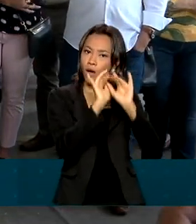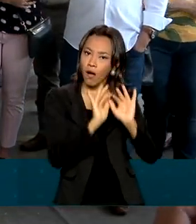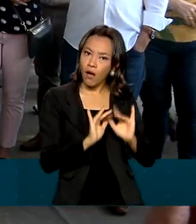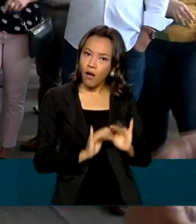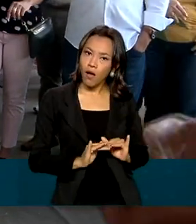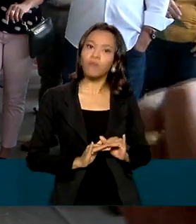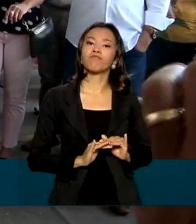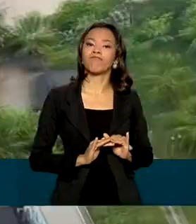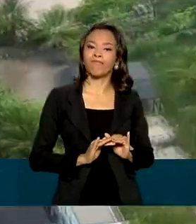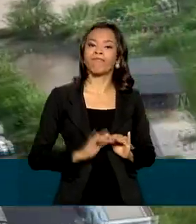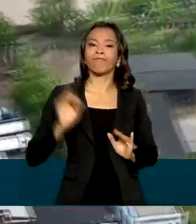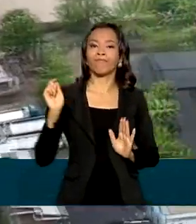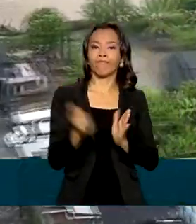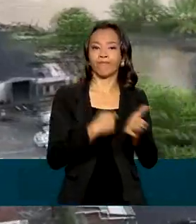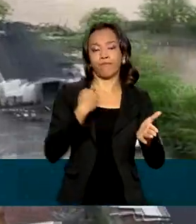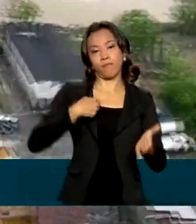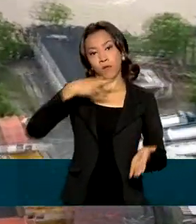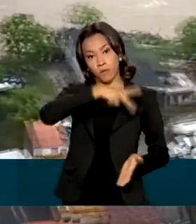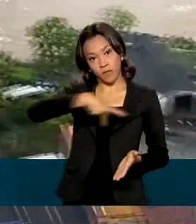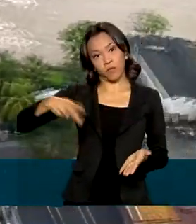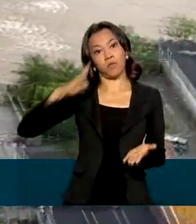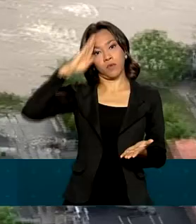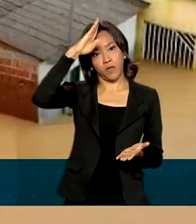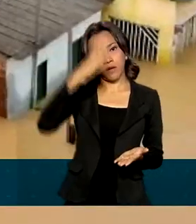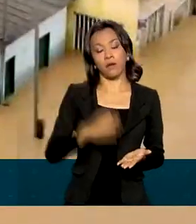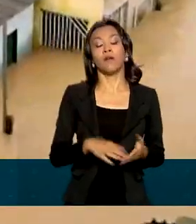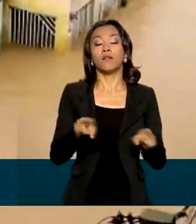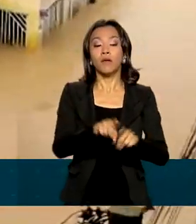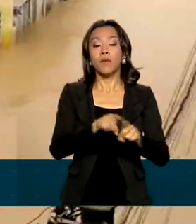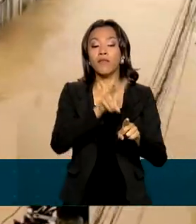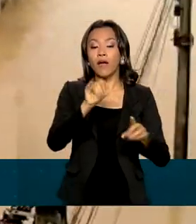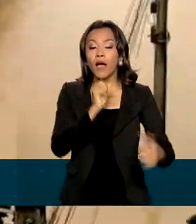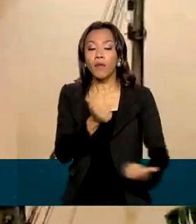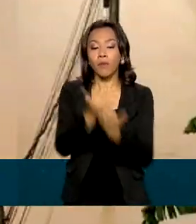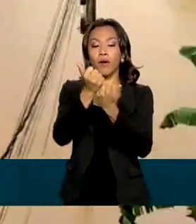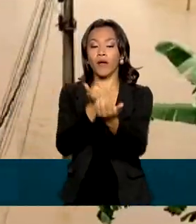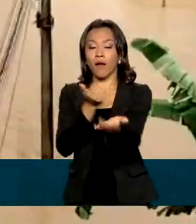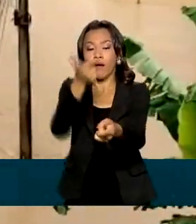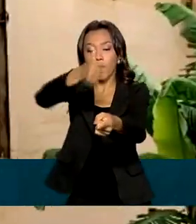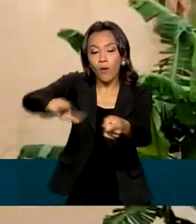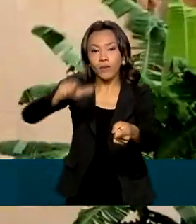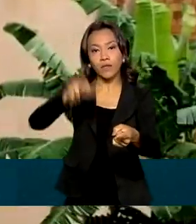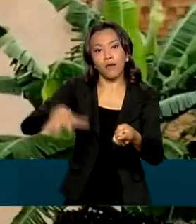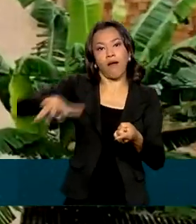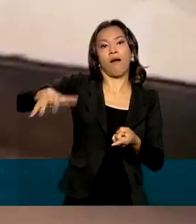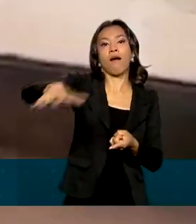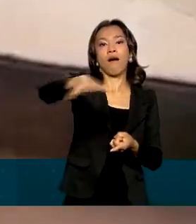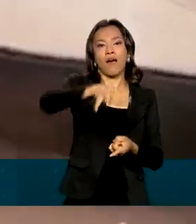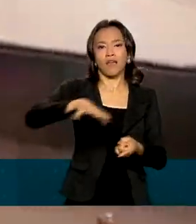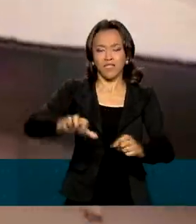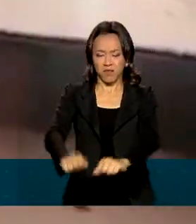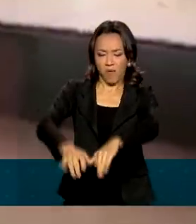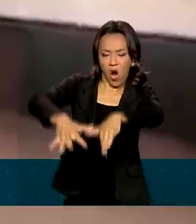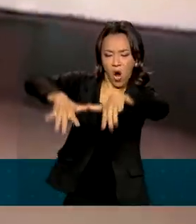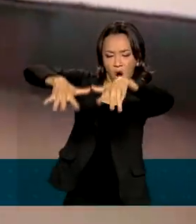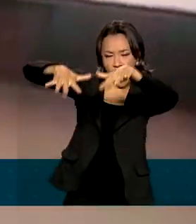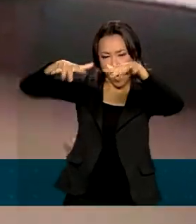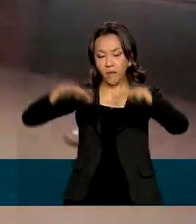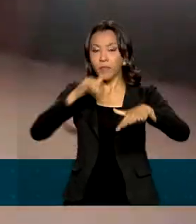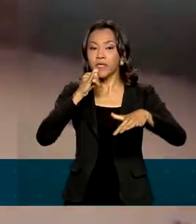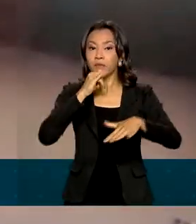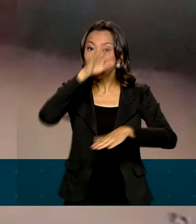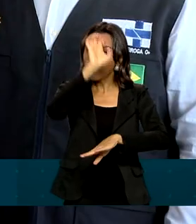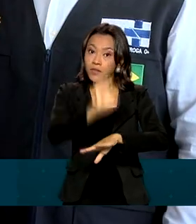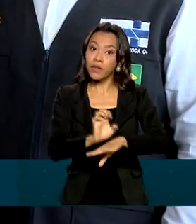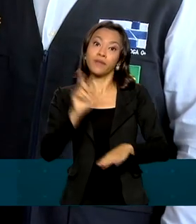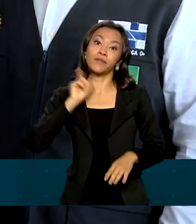Jair Bolsonaro. A medida vai contemplar também outras regiões afetadas por enchentes, como o estado de Minas